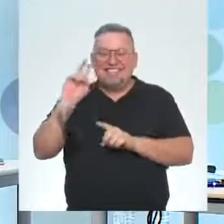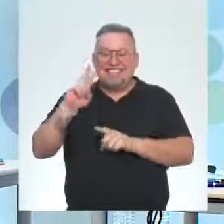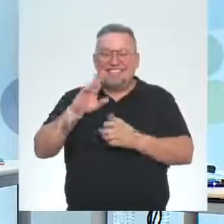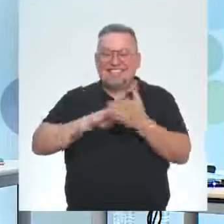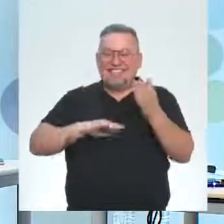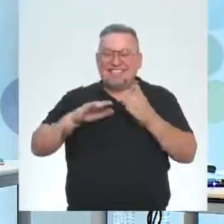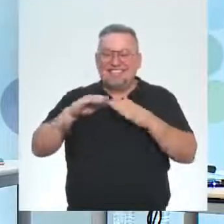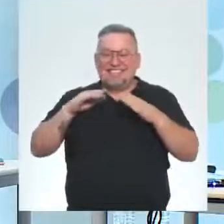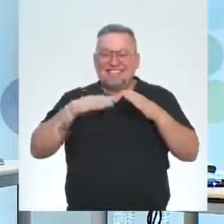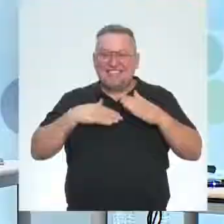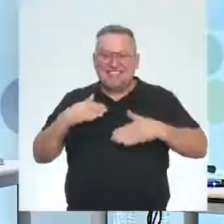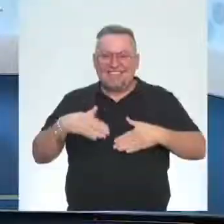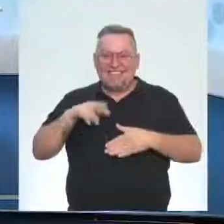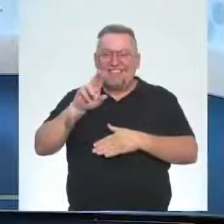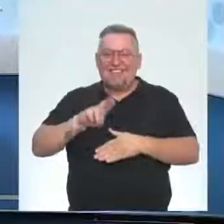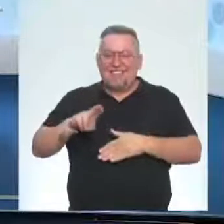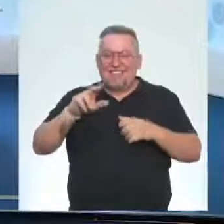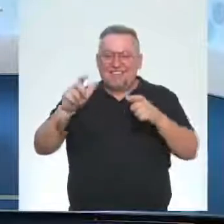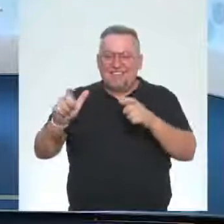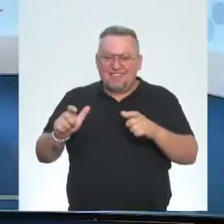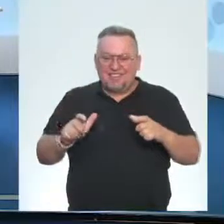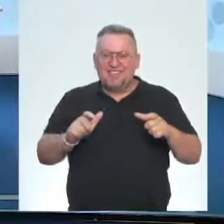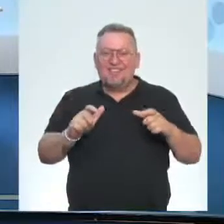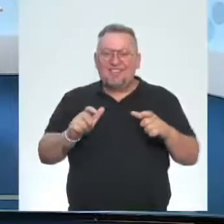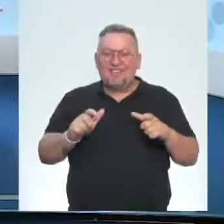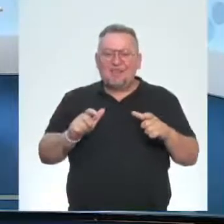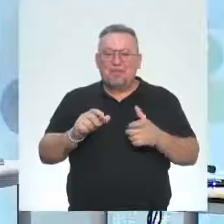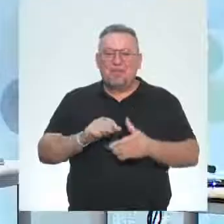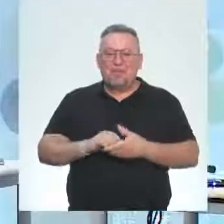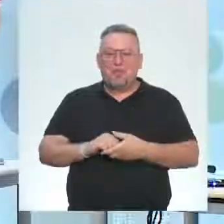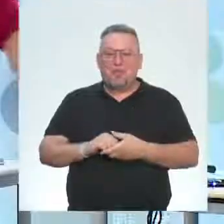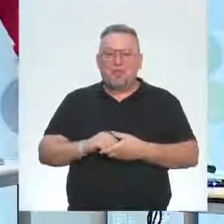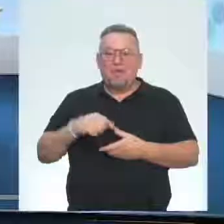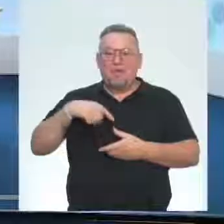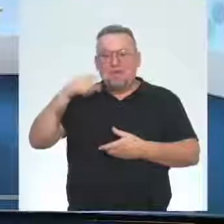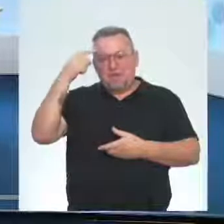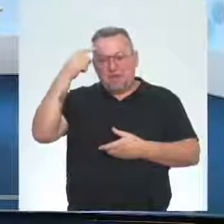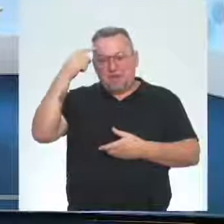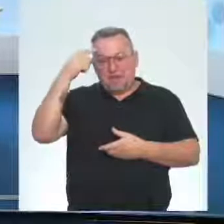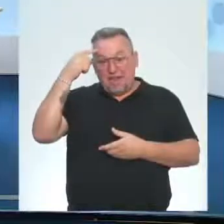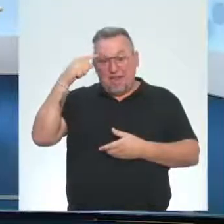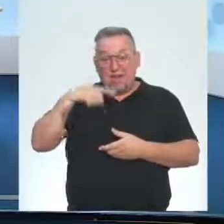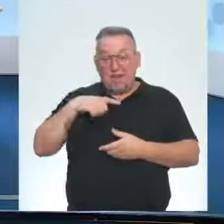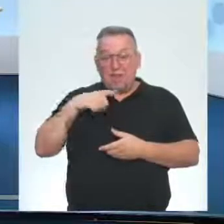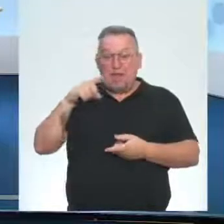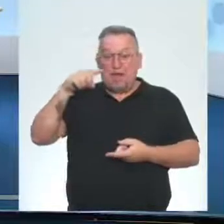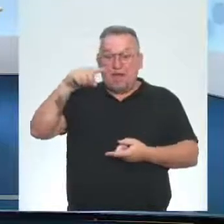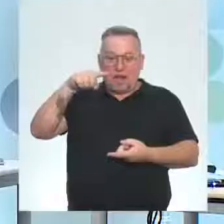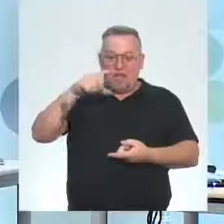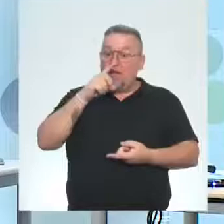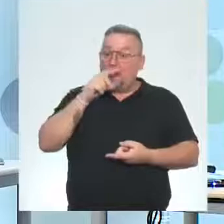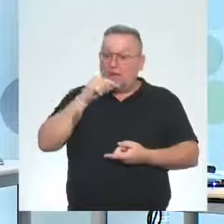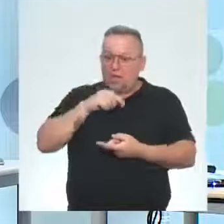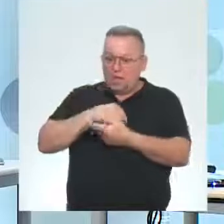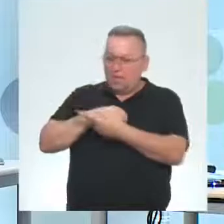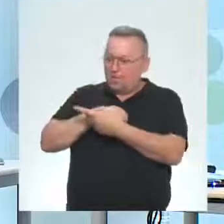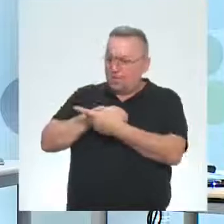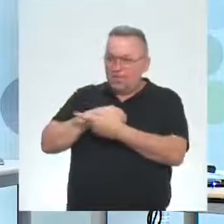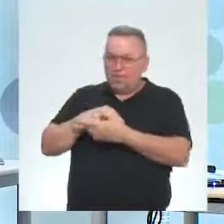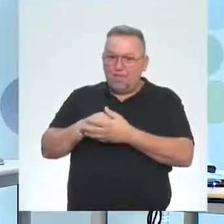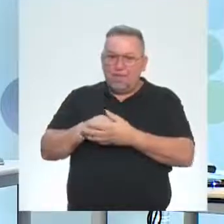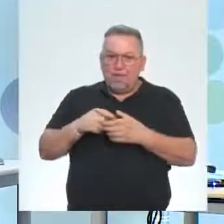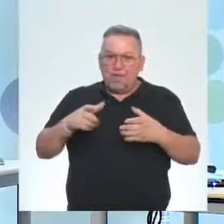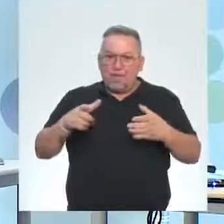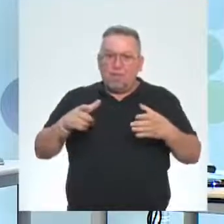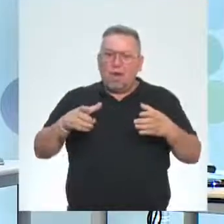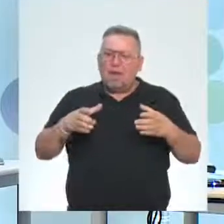os corpos, eles ocupam espaço, não é verdade? Sim. Ó, vamos imaginar que eu pego essa garrafa d'água aqui, ó. E aqui a gente tem aquela